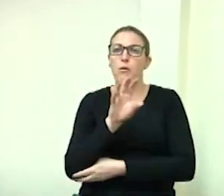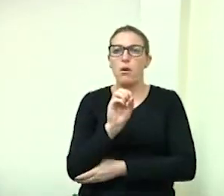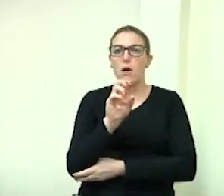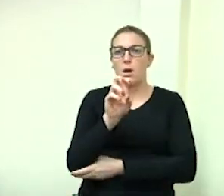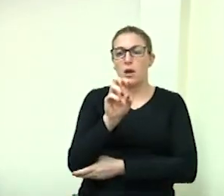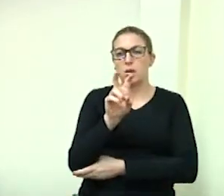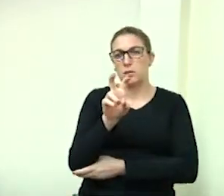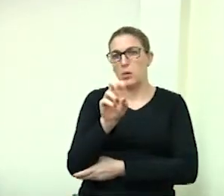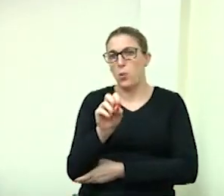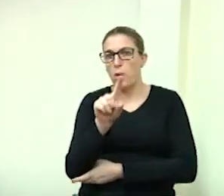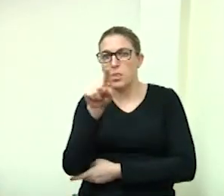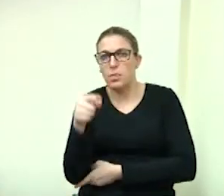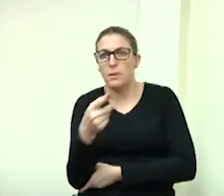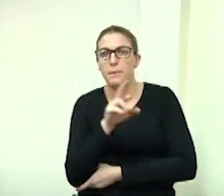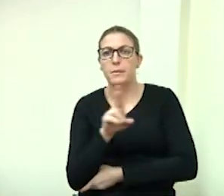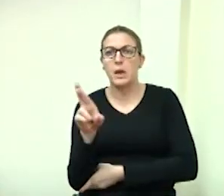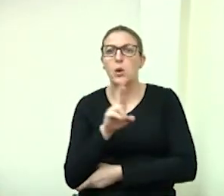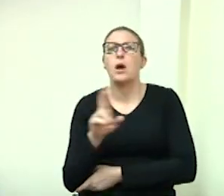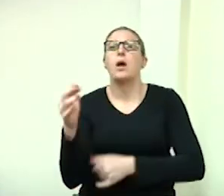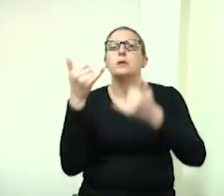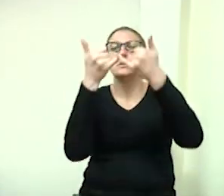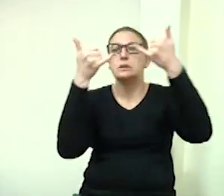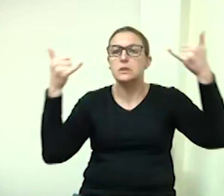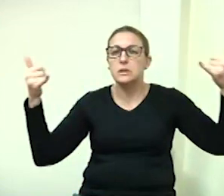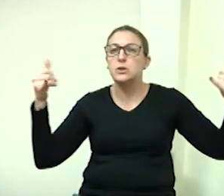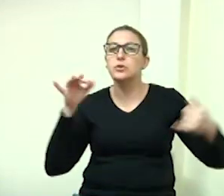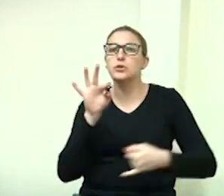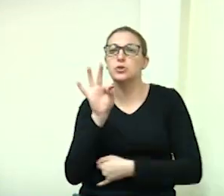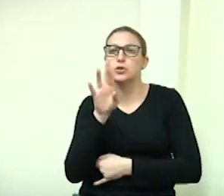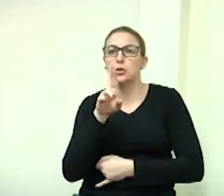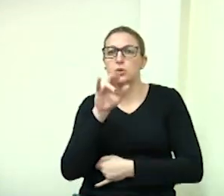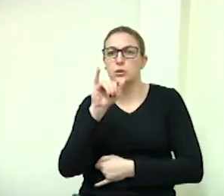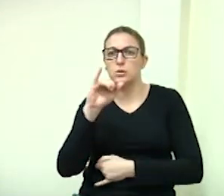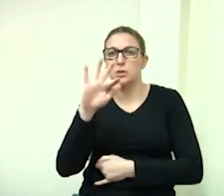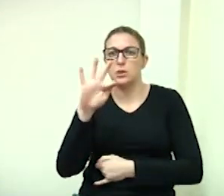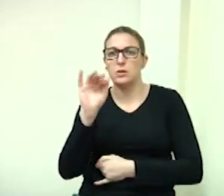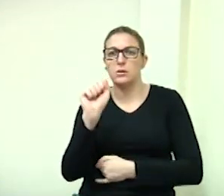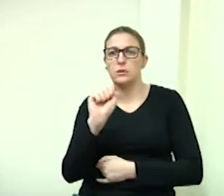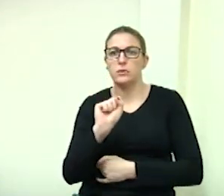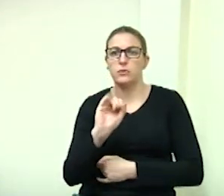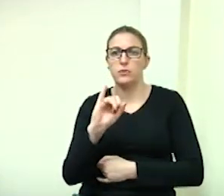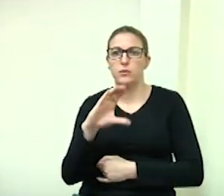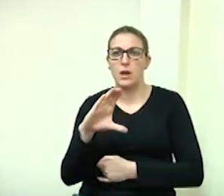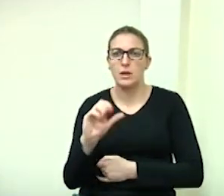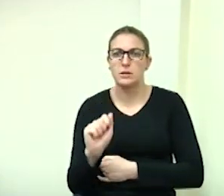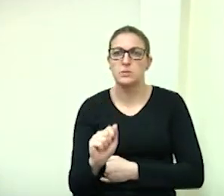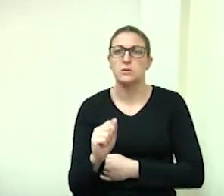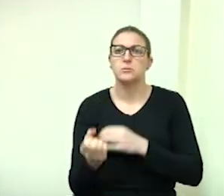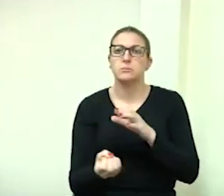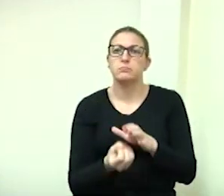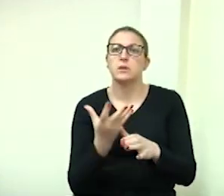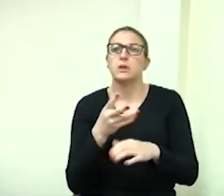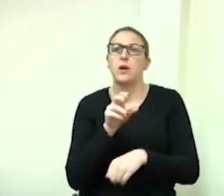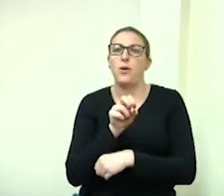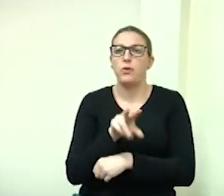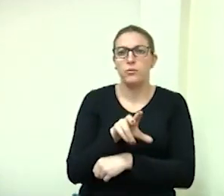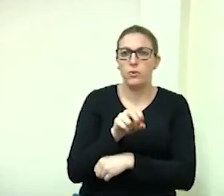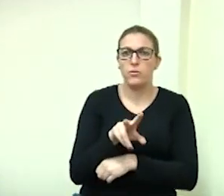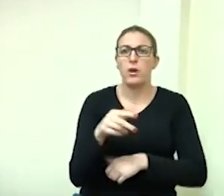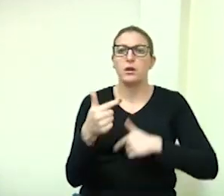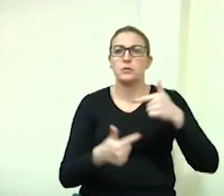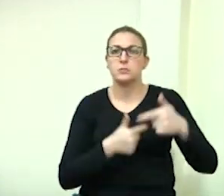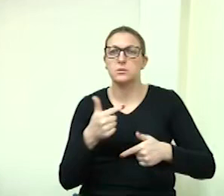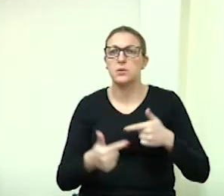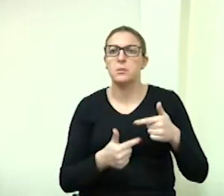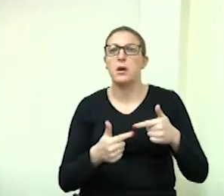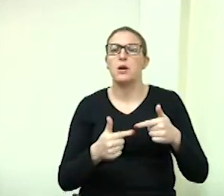reais para colocar energia trifásica para gerar emprego e assim ao longo